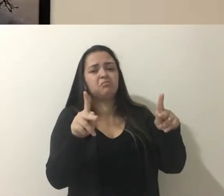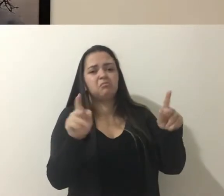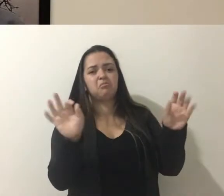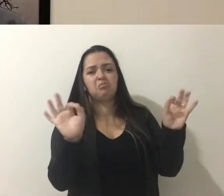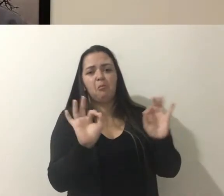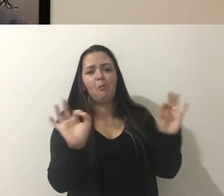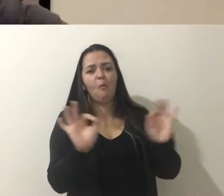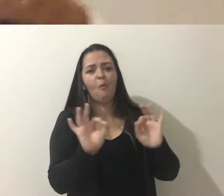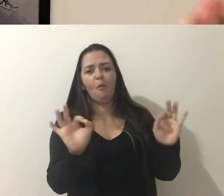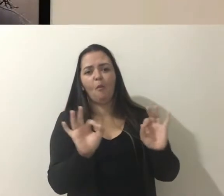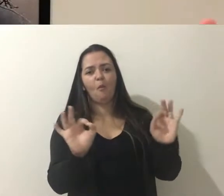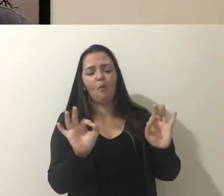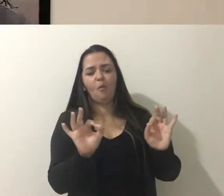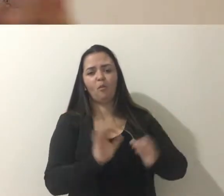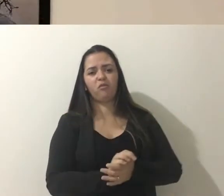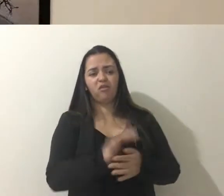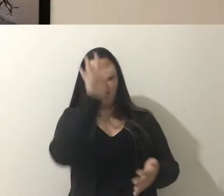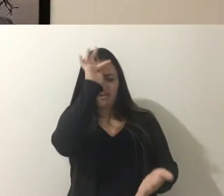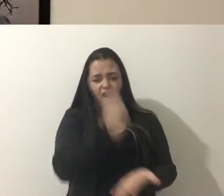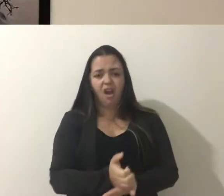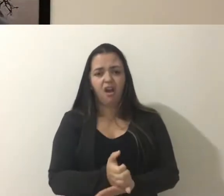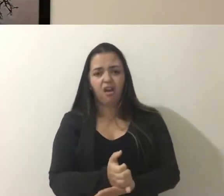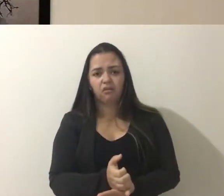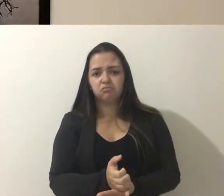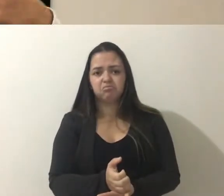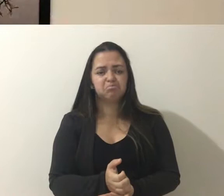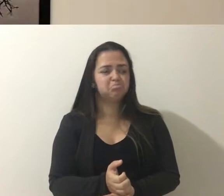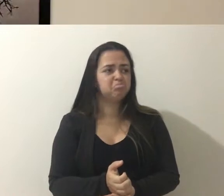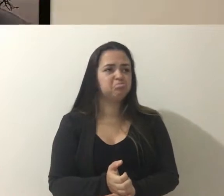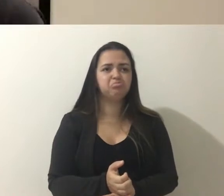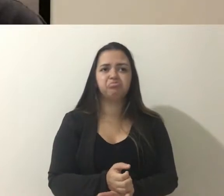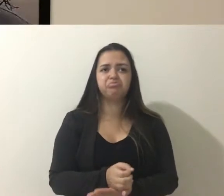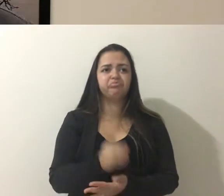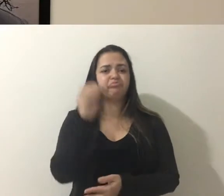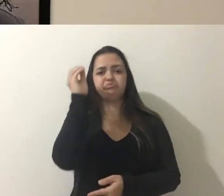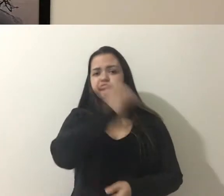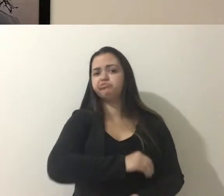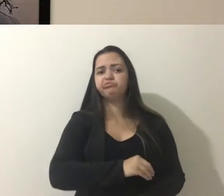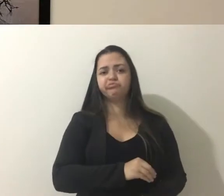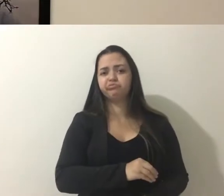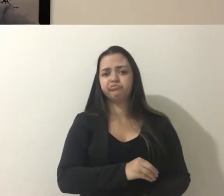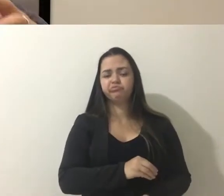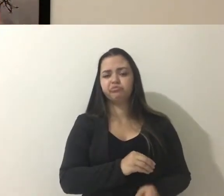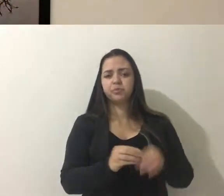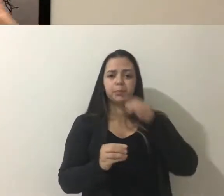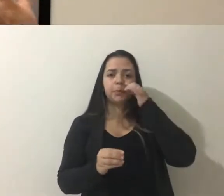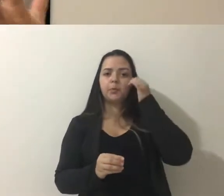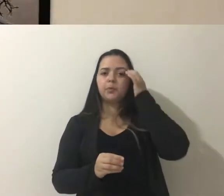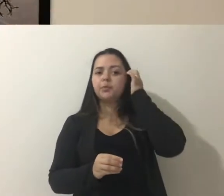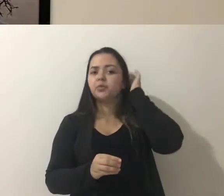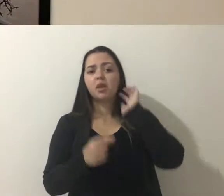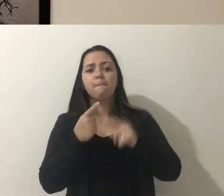nossa fé era inútil, não teria sentido, para a nossa vida, para o nosso cristianismo. Então, porque